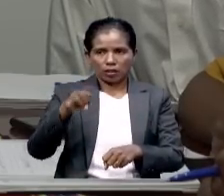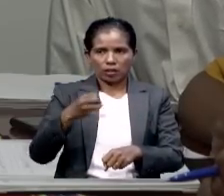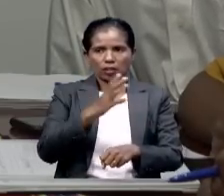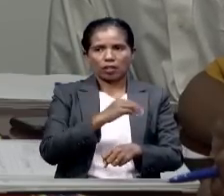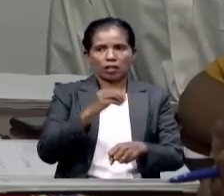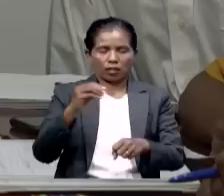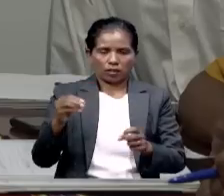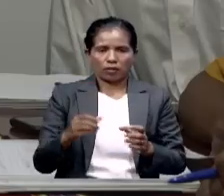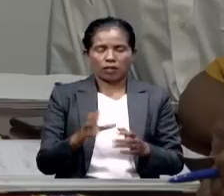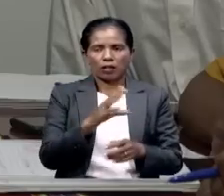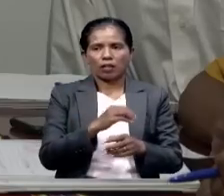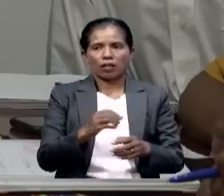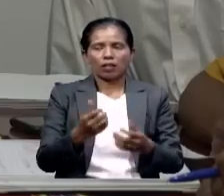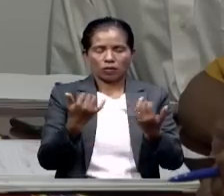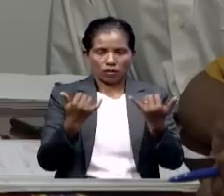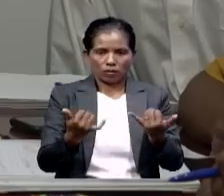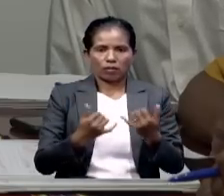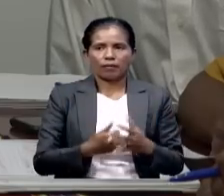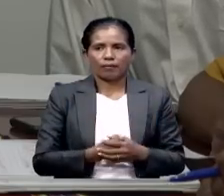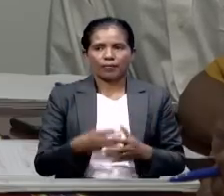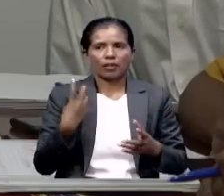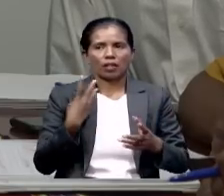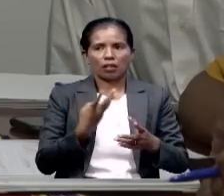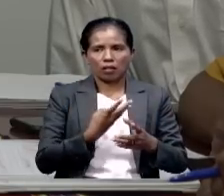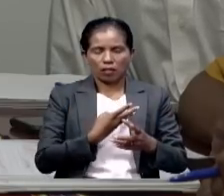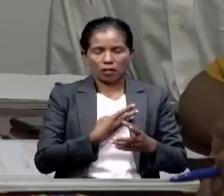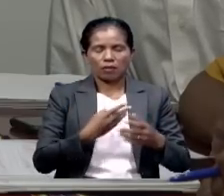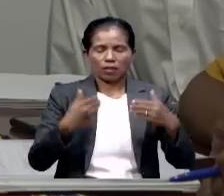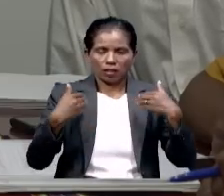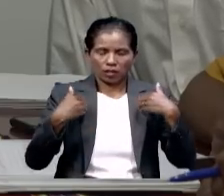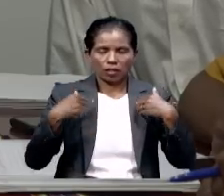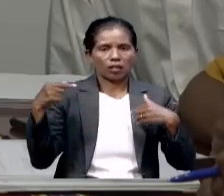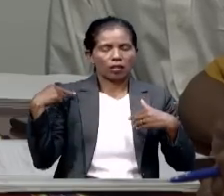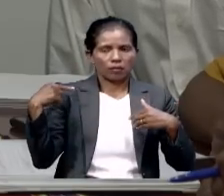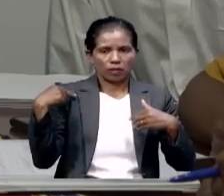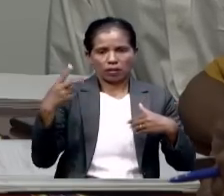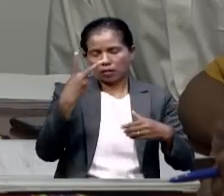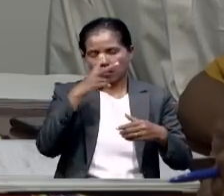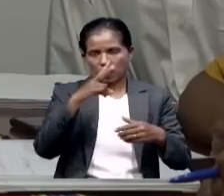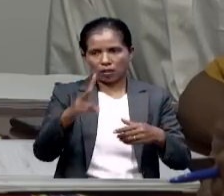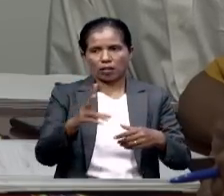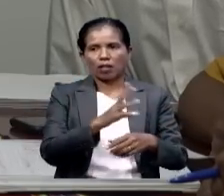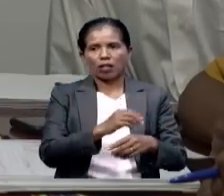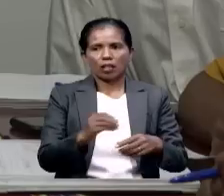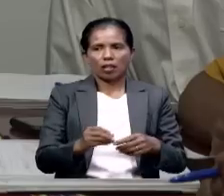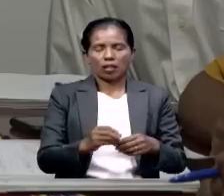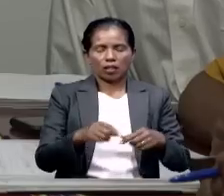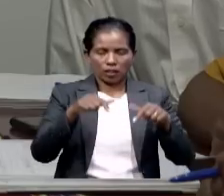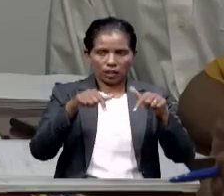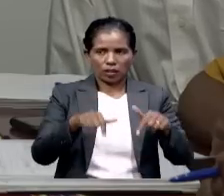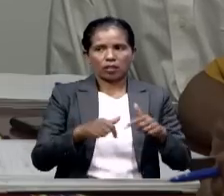função pública e até próprio ami rasikmos e a gabinete auditoria interna nebe maka existe